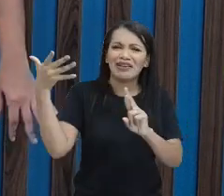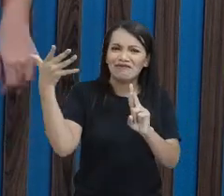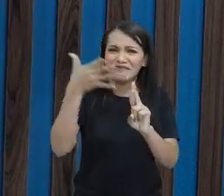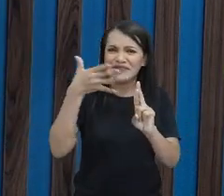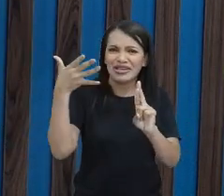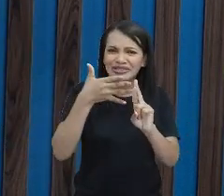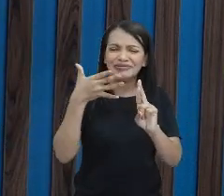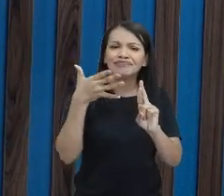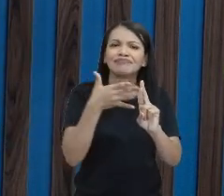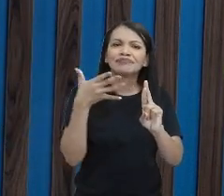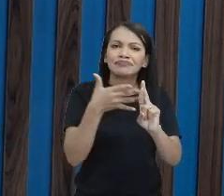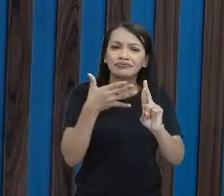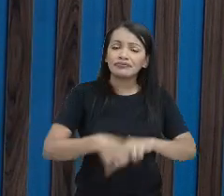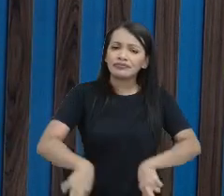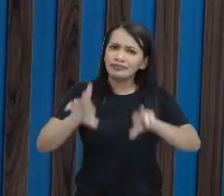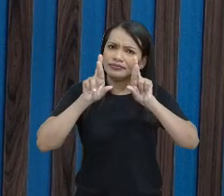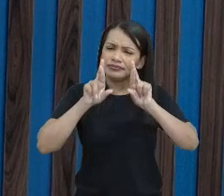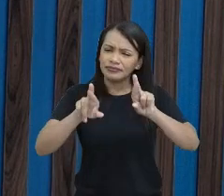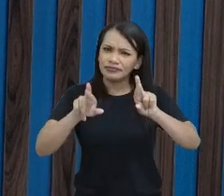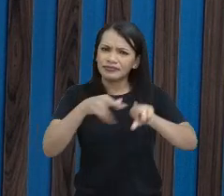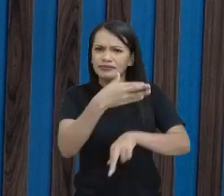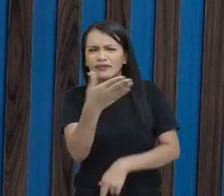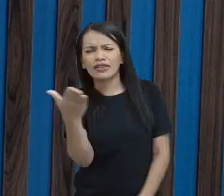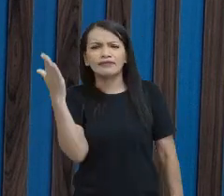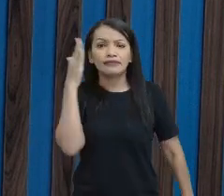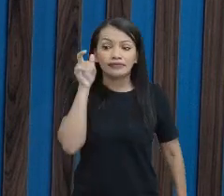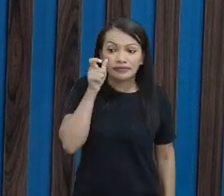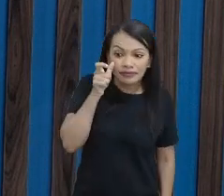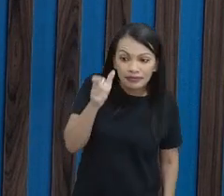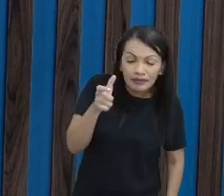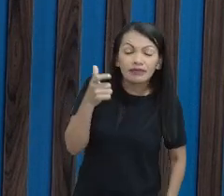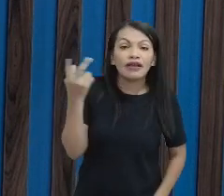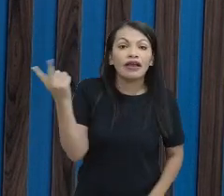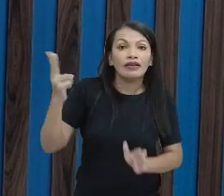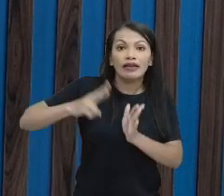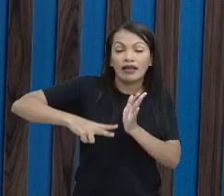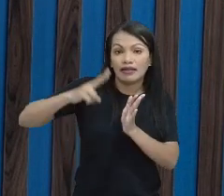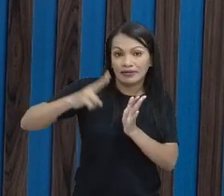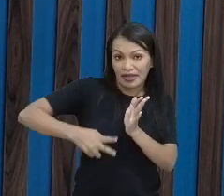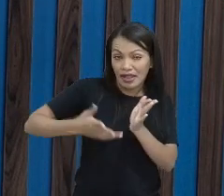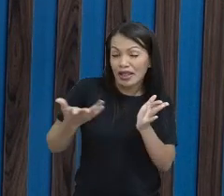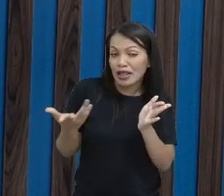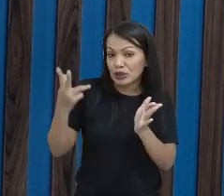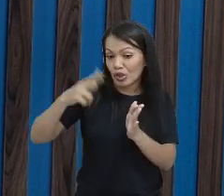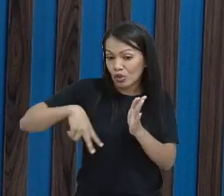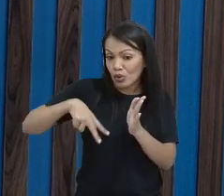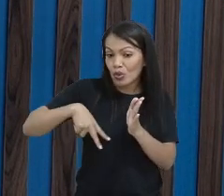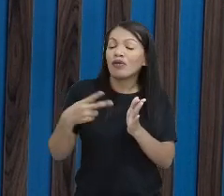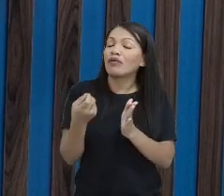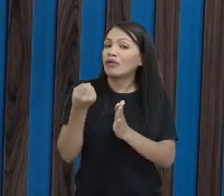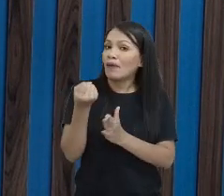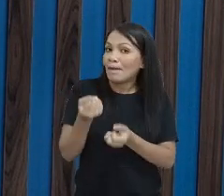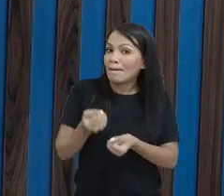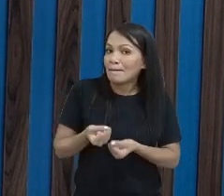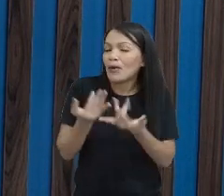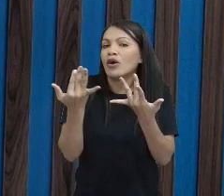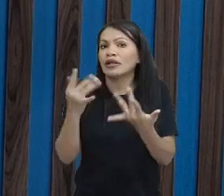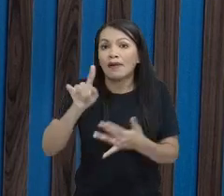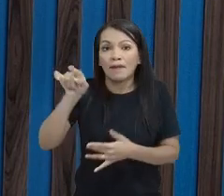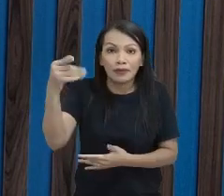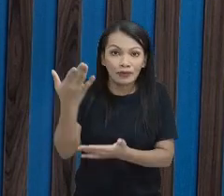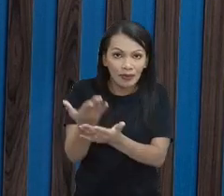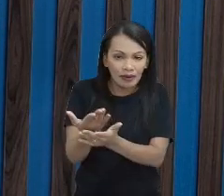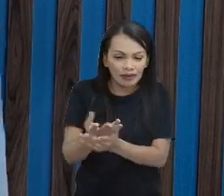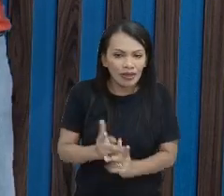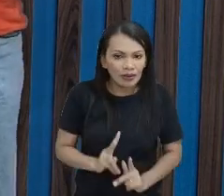tá? Espero que vocês tenham se interessado pela leitura dos poemas. Na próxima aula, a gente ainda